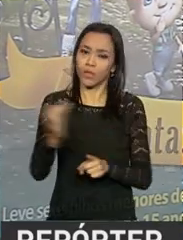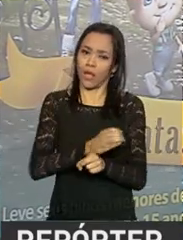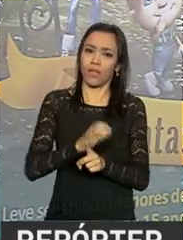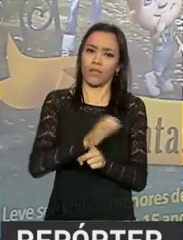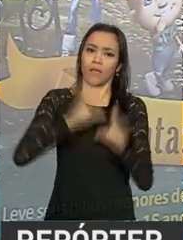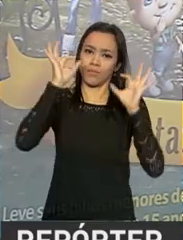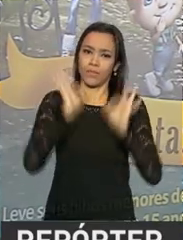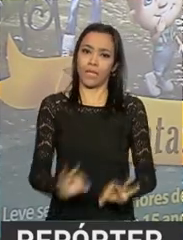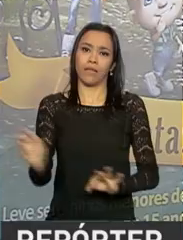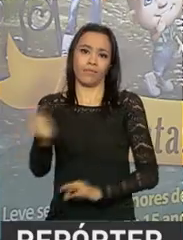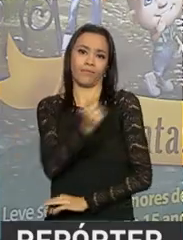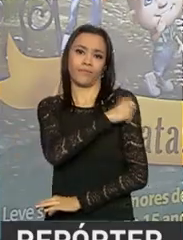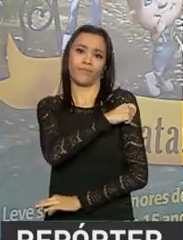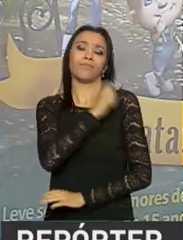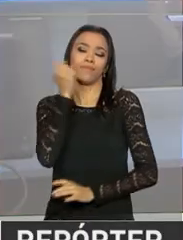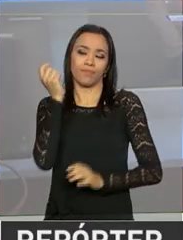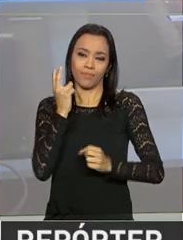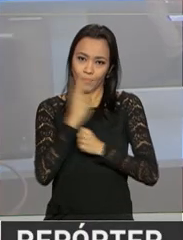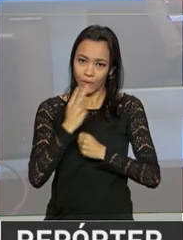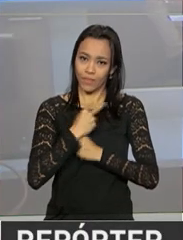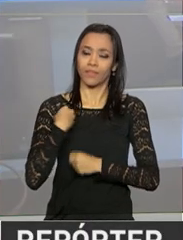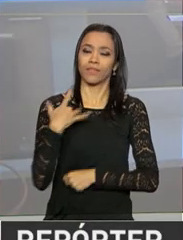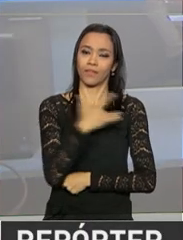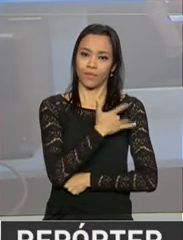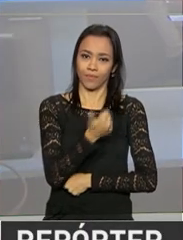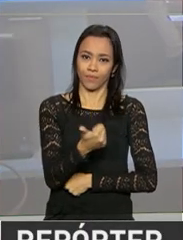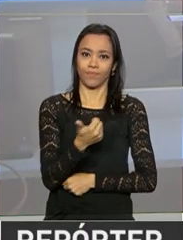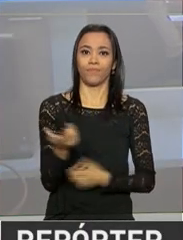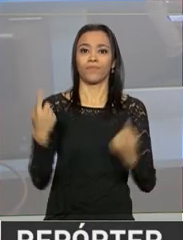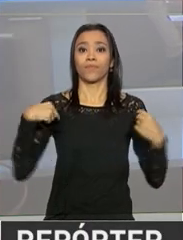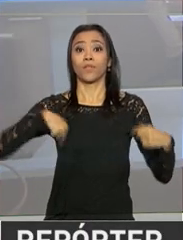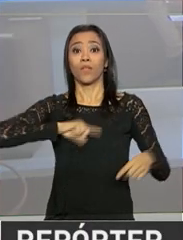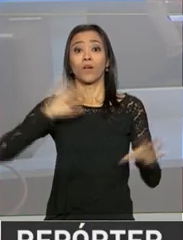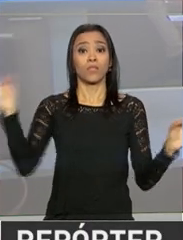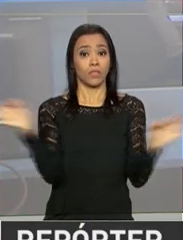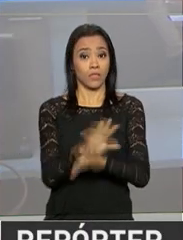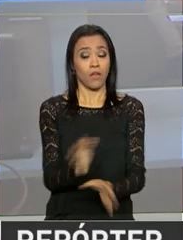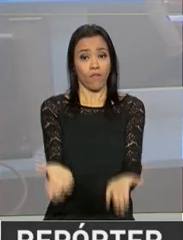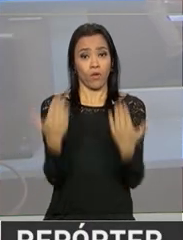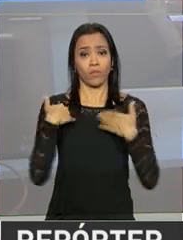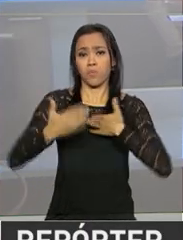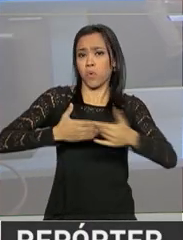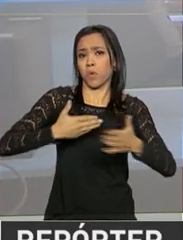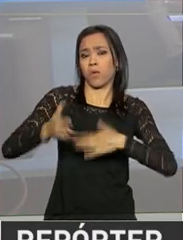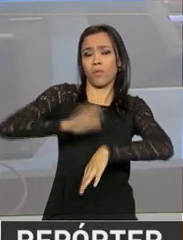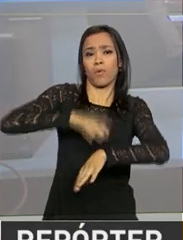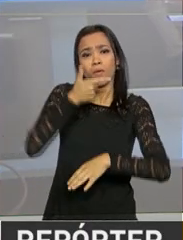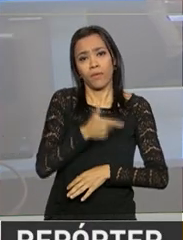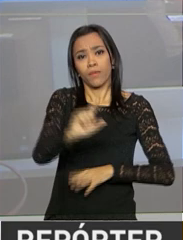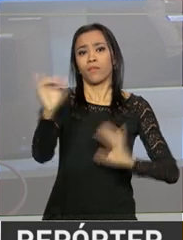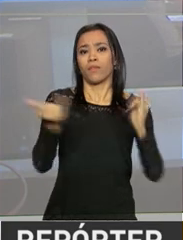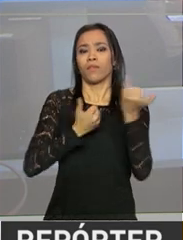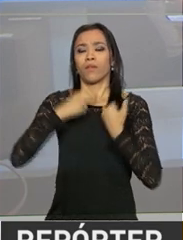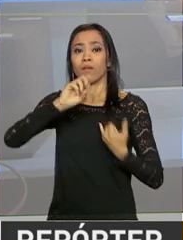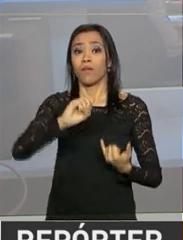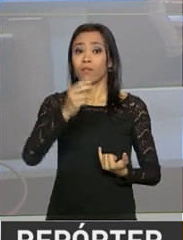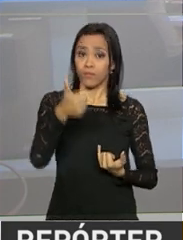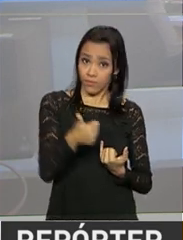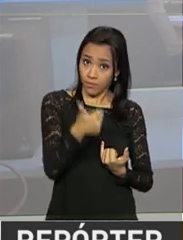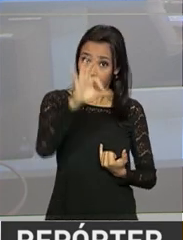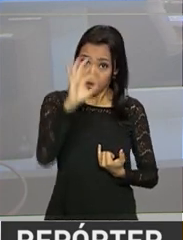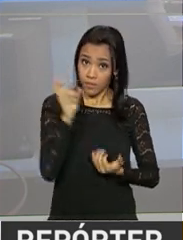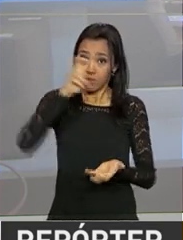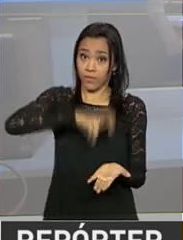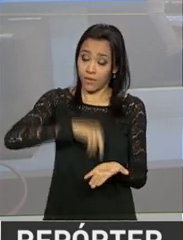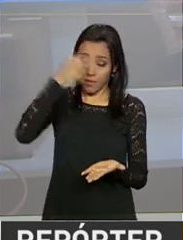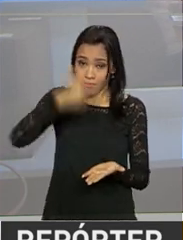ou o adolescente estará protegido. E nós ficamos por aqui. Voltamos a qualquer momento com outras informações ou às 10 da manhã na